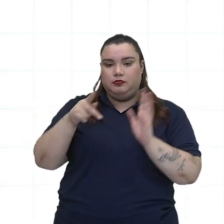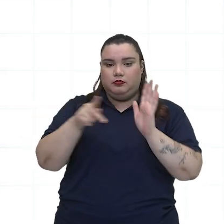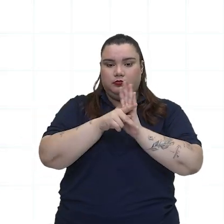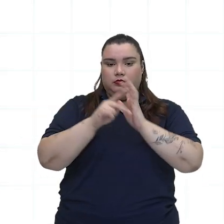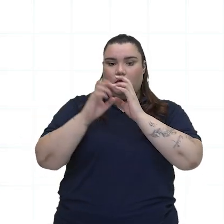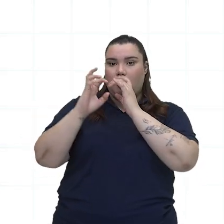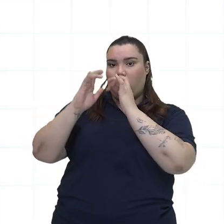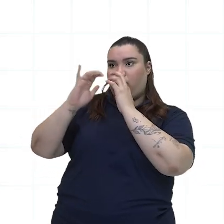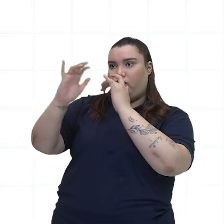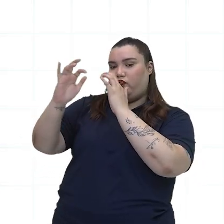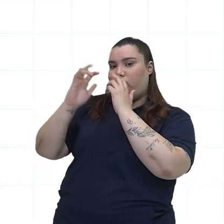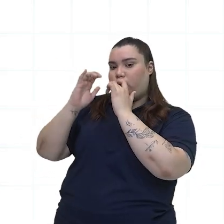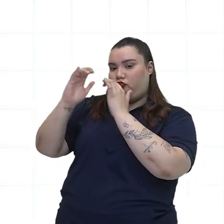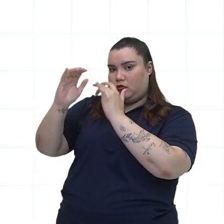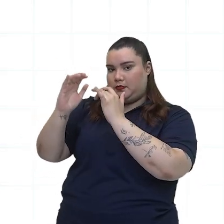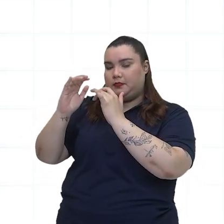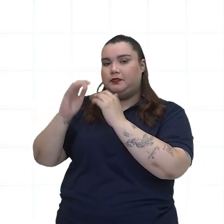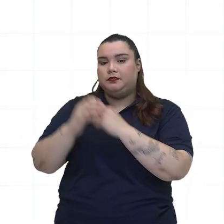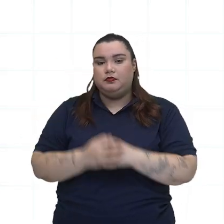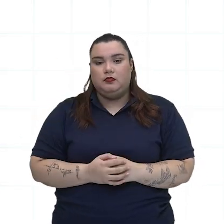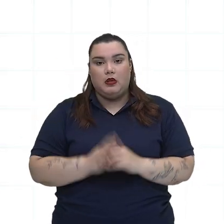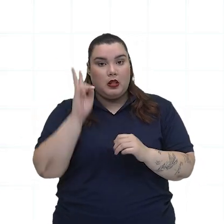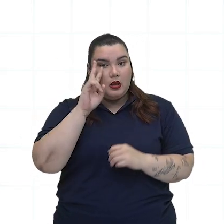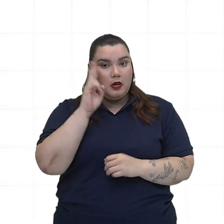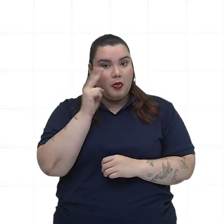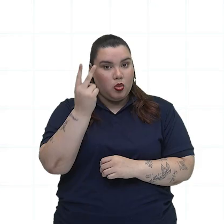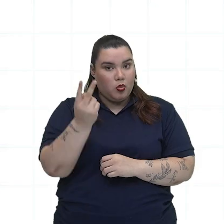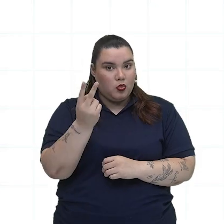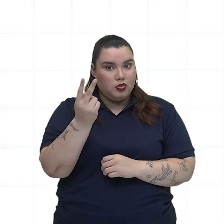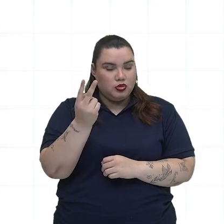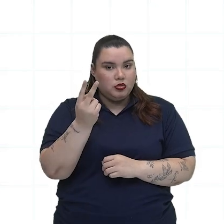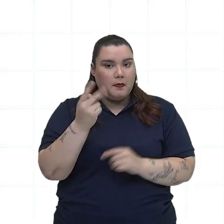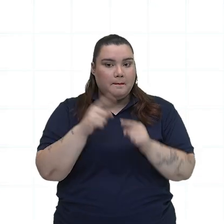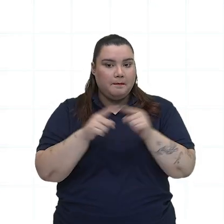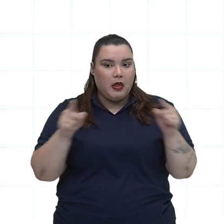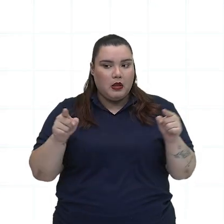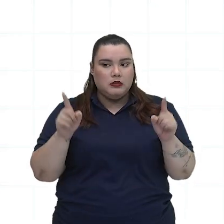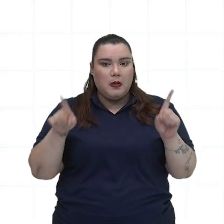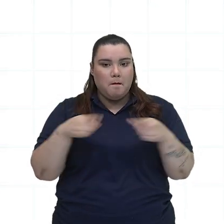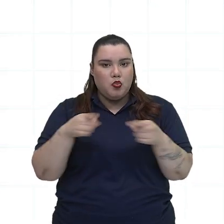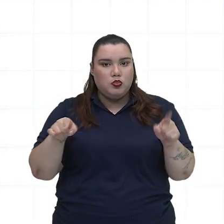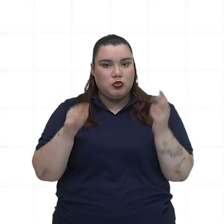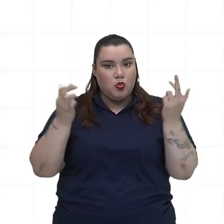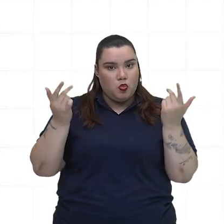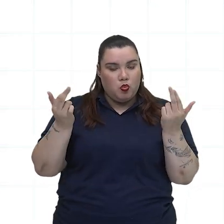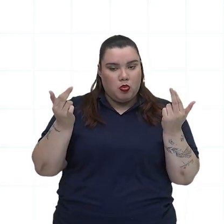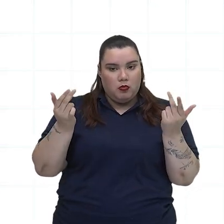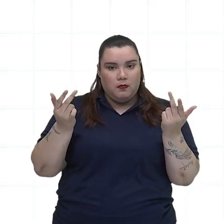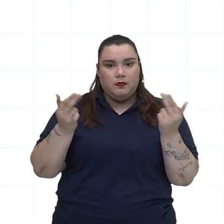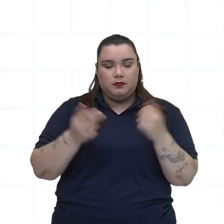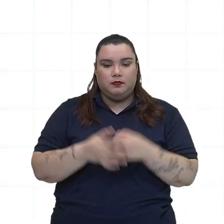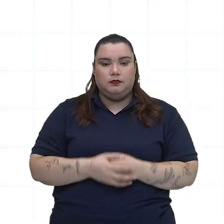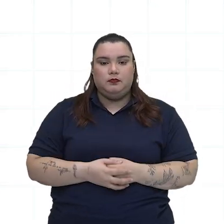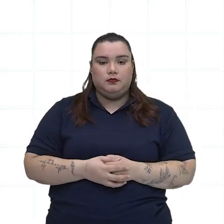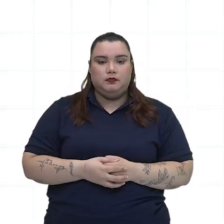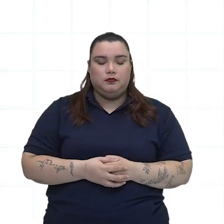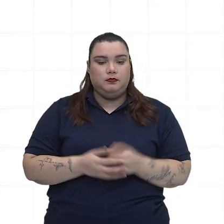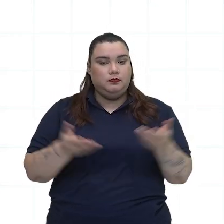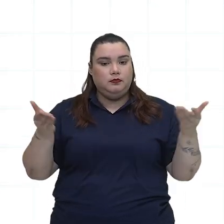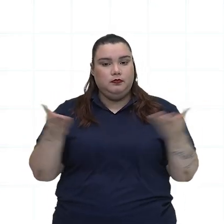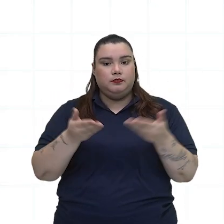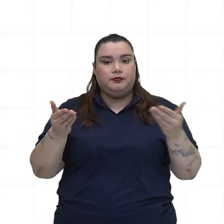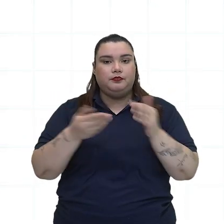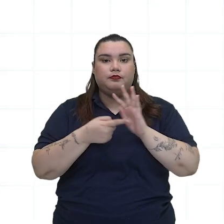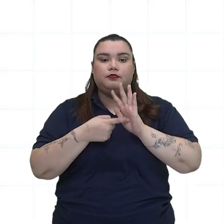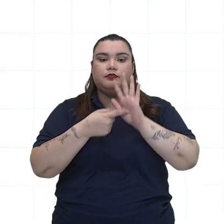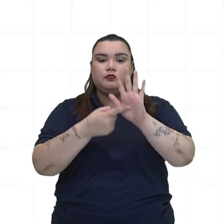produzida por uma flauta. Lembrando que são dois instrumentos diferentes, mas que estão tocando a mesma nota musical.